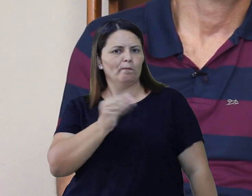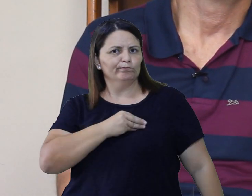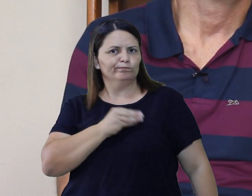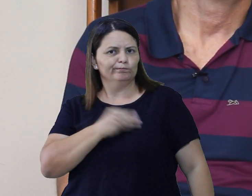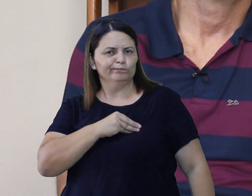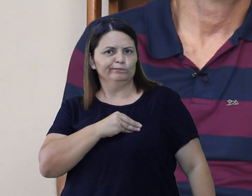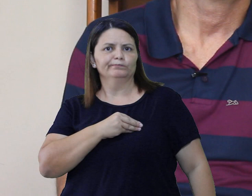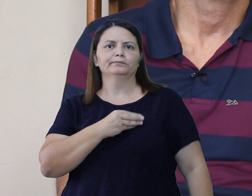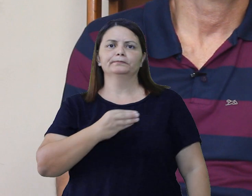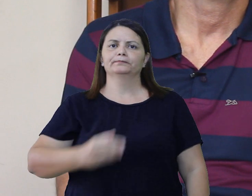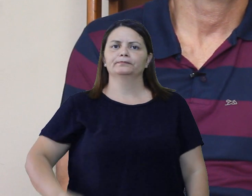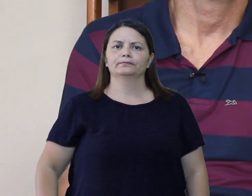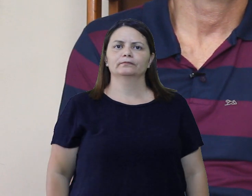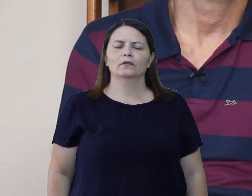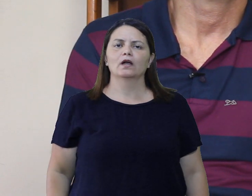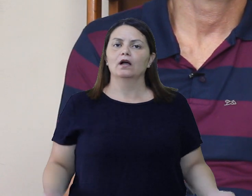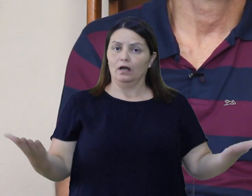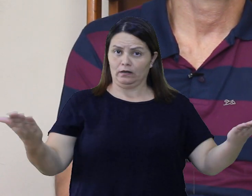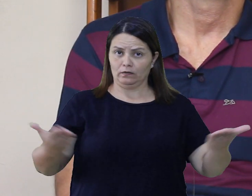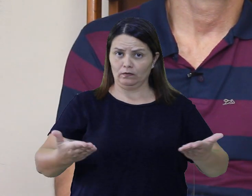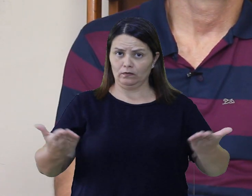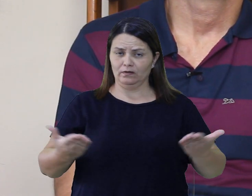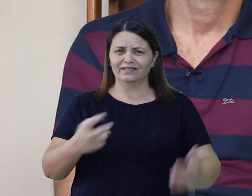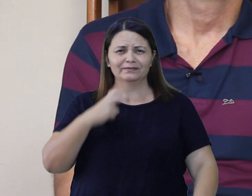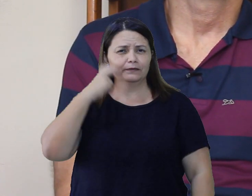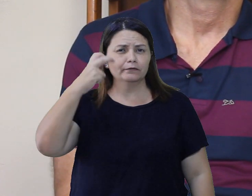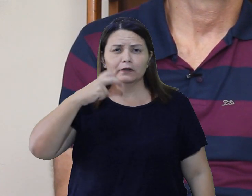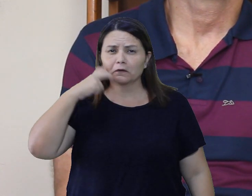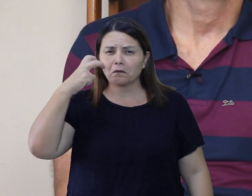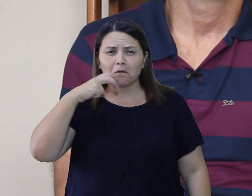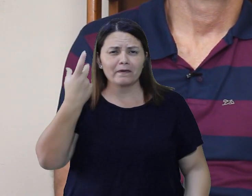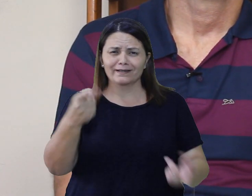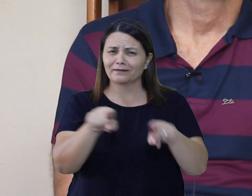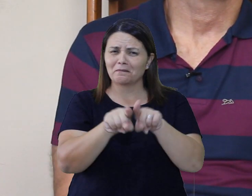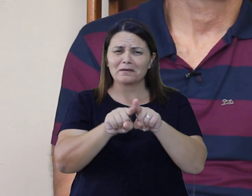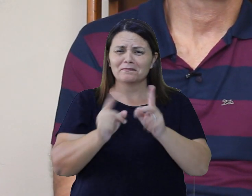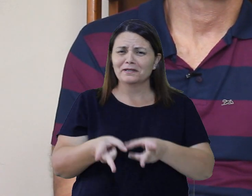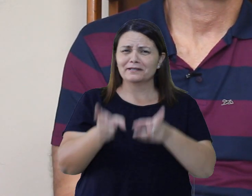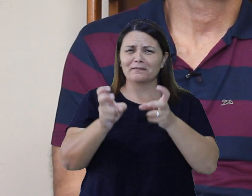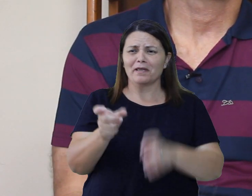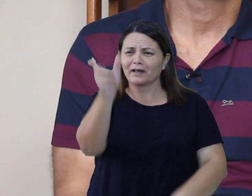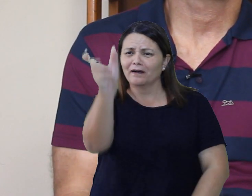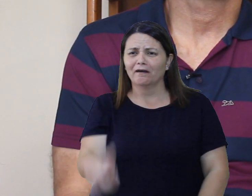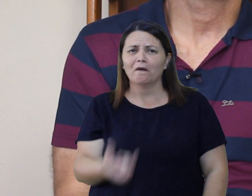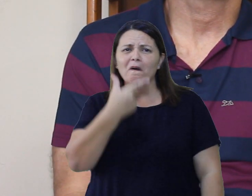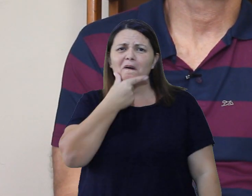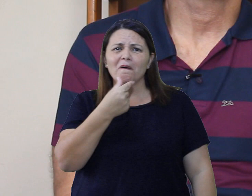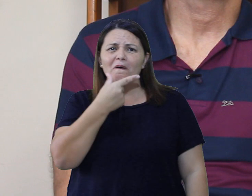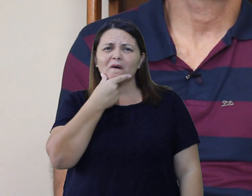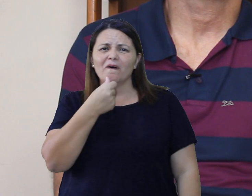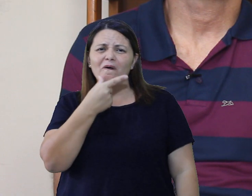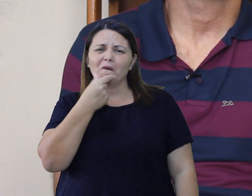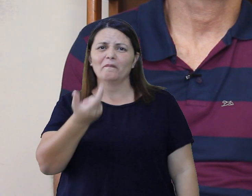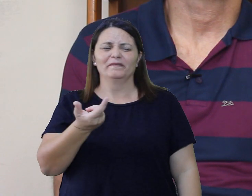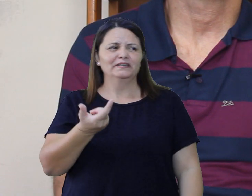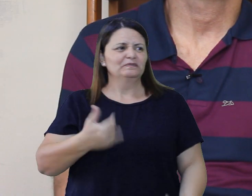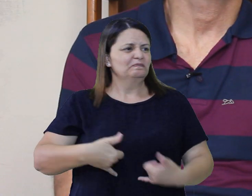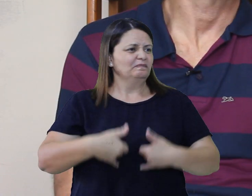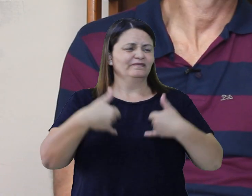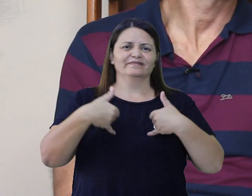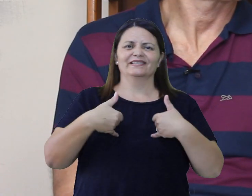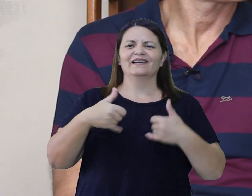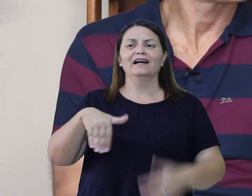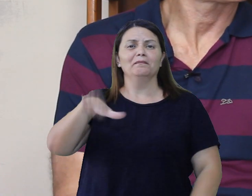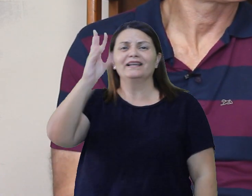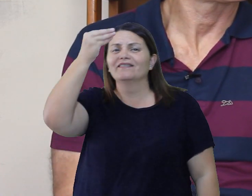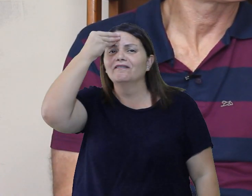as consequências desse erro, desse primeiro pecado. Agora, é uma vergonha quando